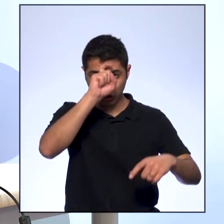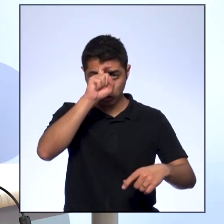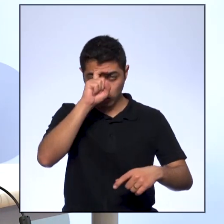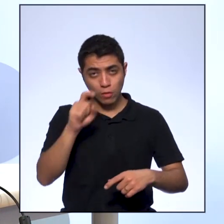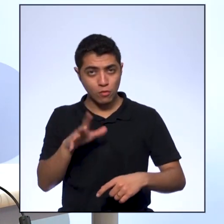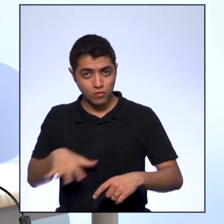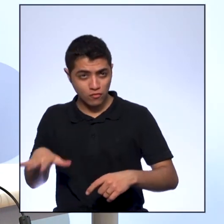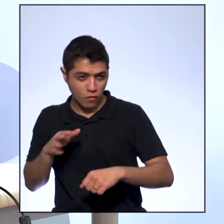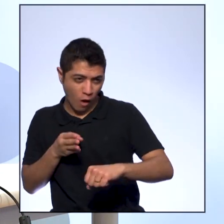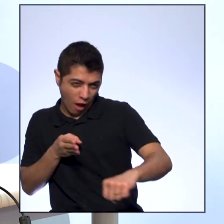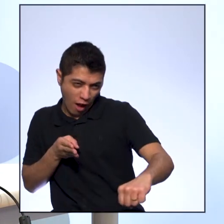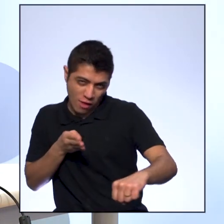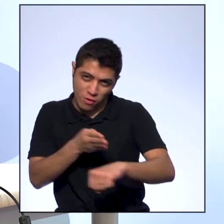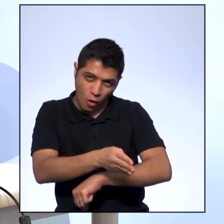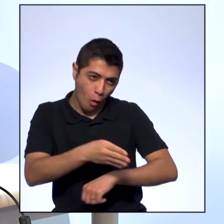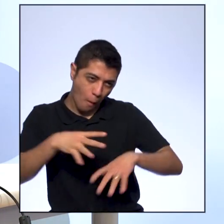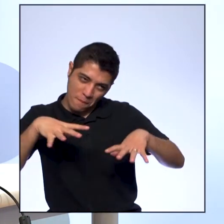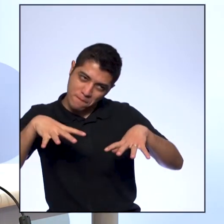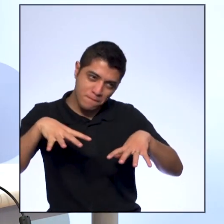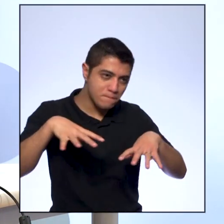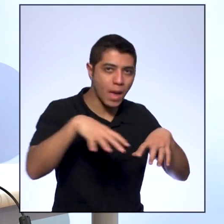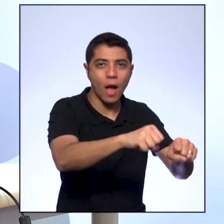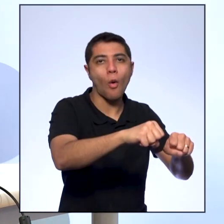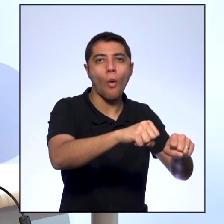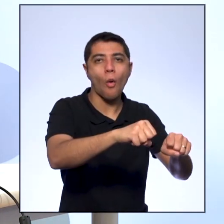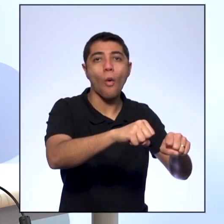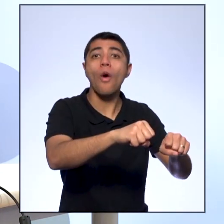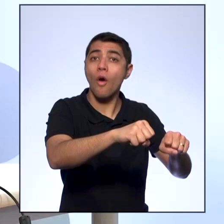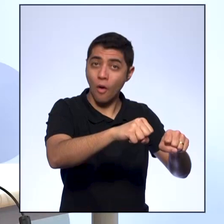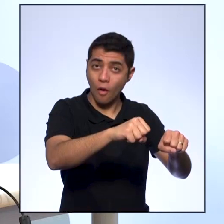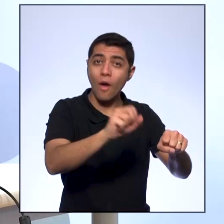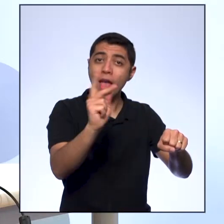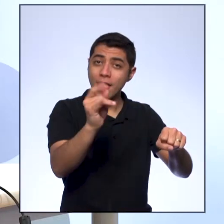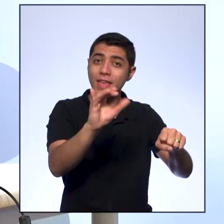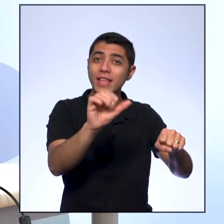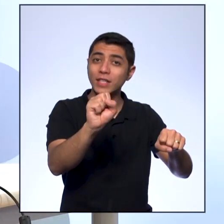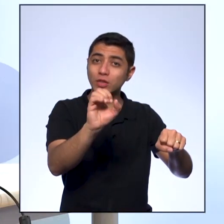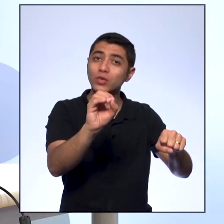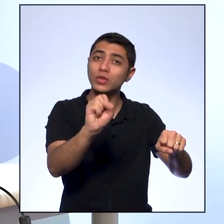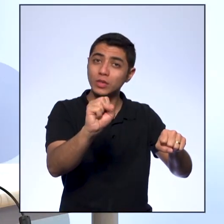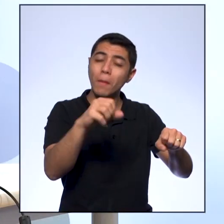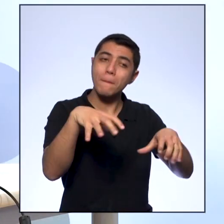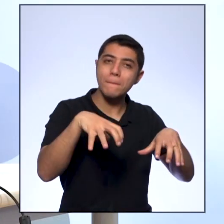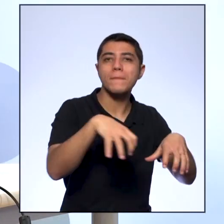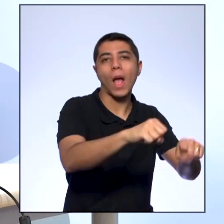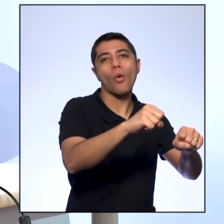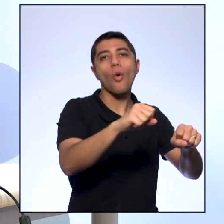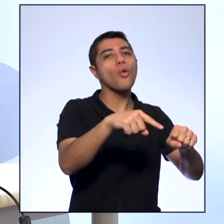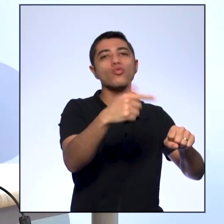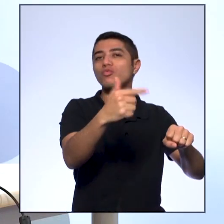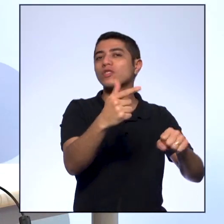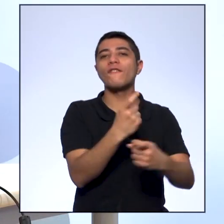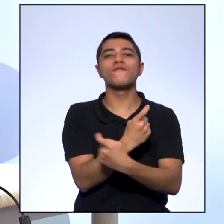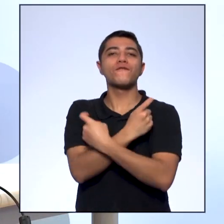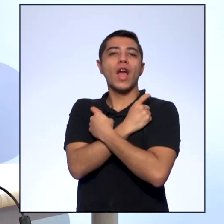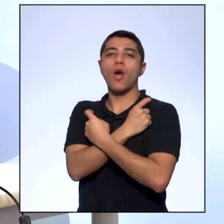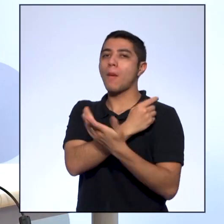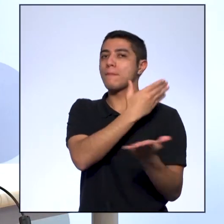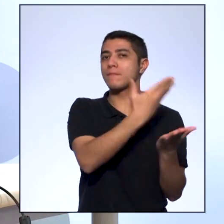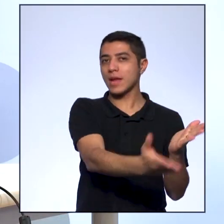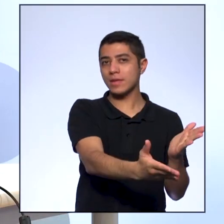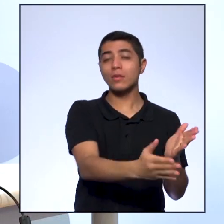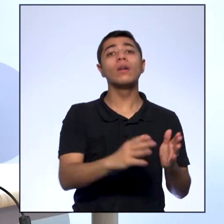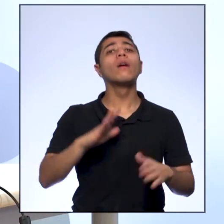dos Ixos, vamos dizer assim, que chegam os hebreus, né? E os hebreus, enquanto os Ixos estão